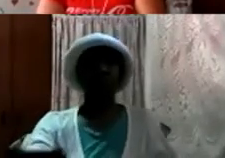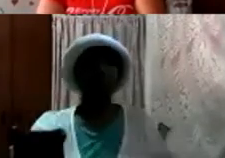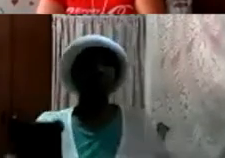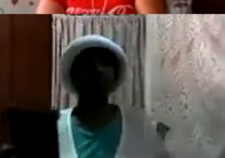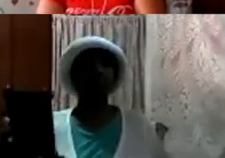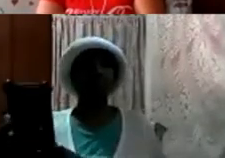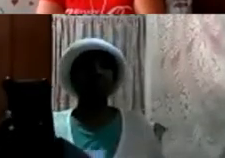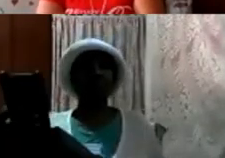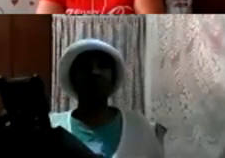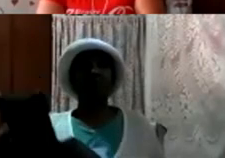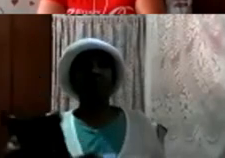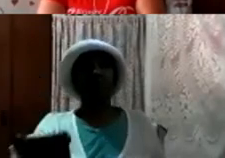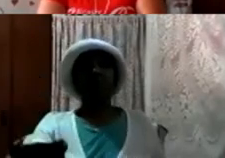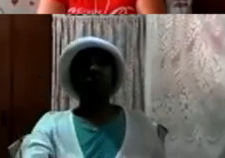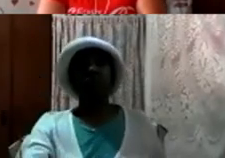ou não autoriza?